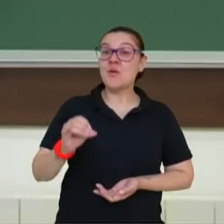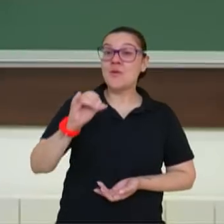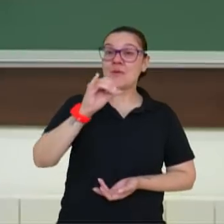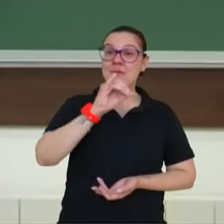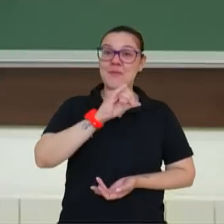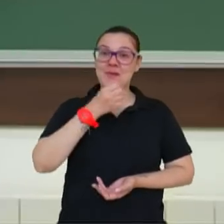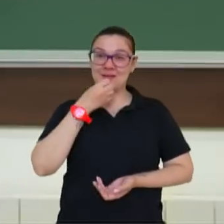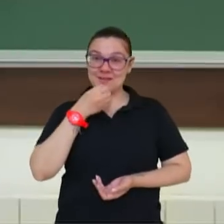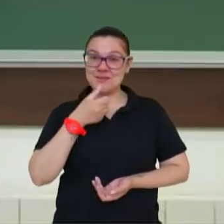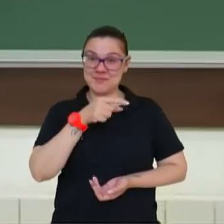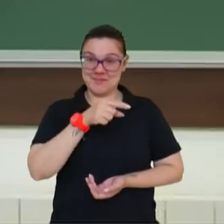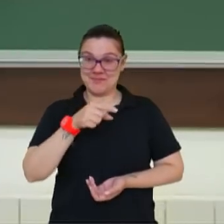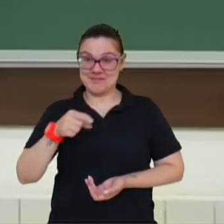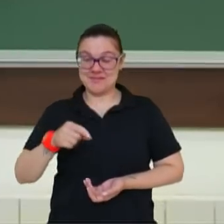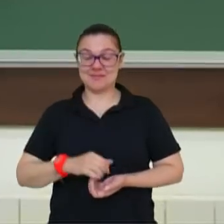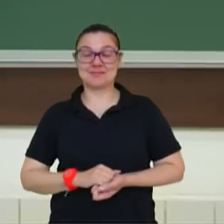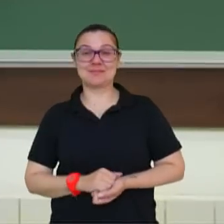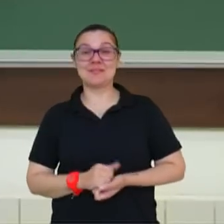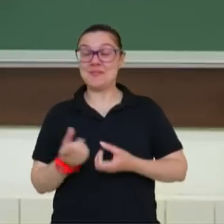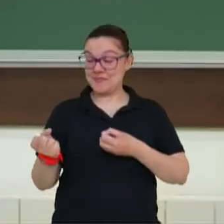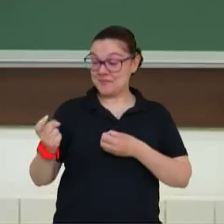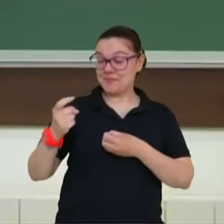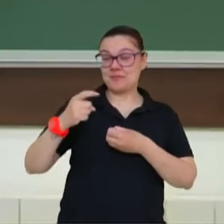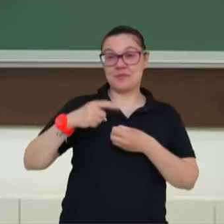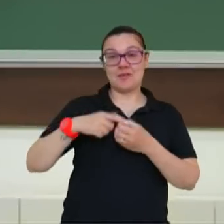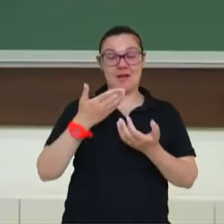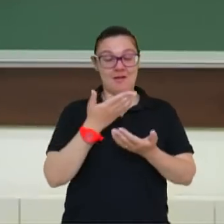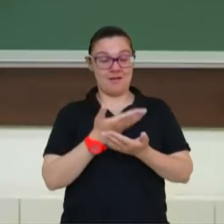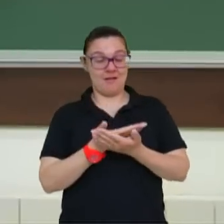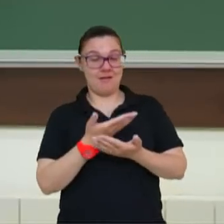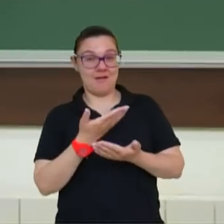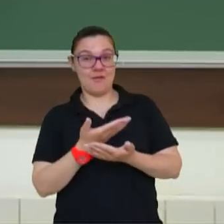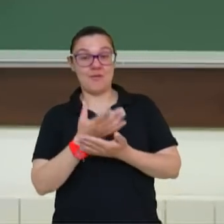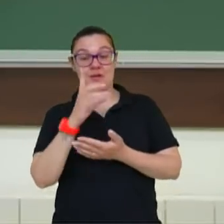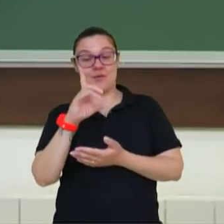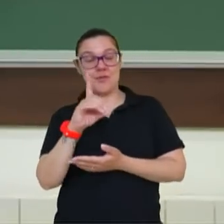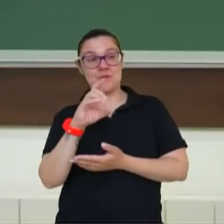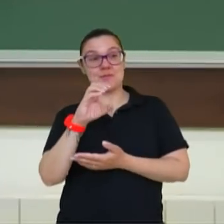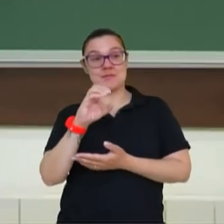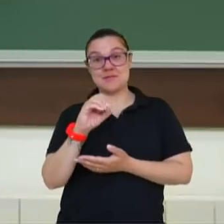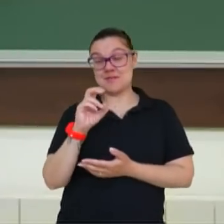Oi, pessoal, tudo bem com vocês? Estamos aqui para a aula de número